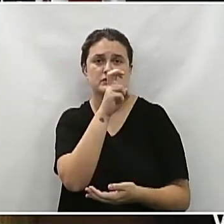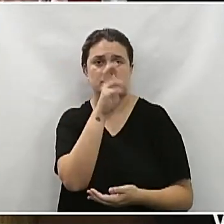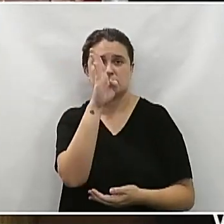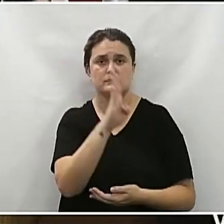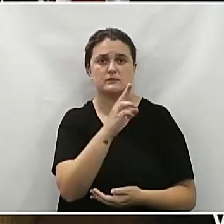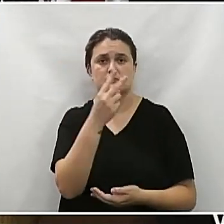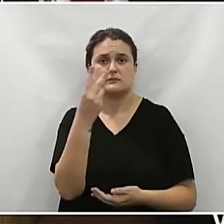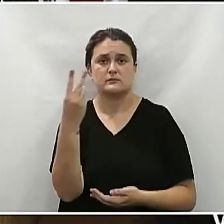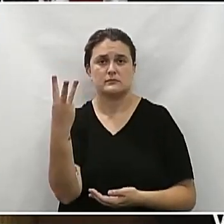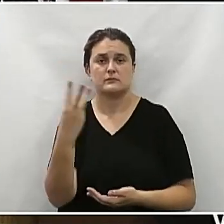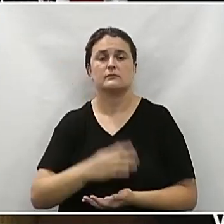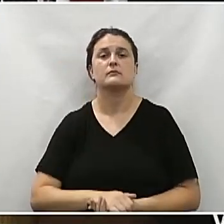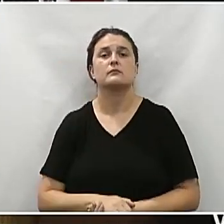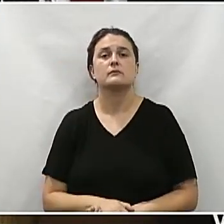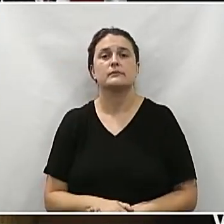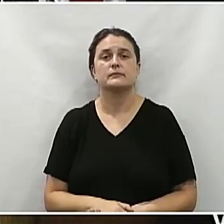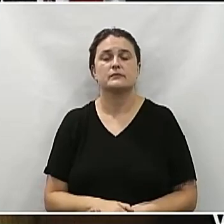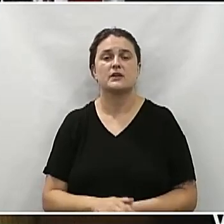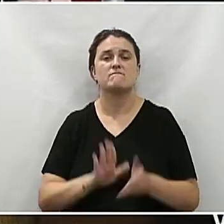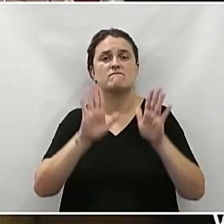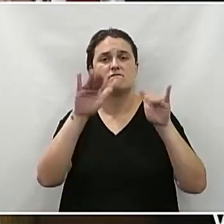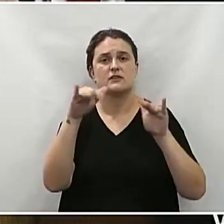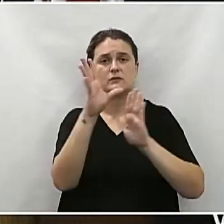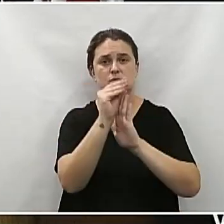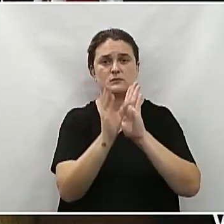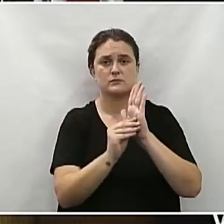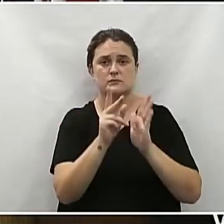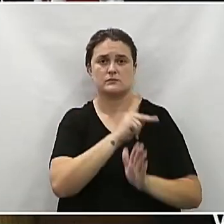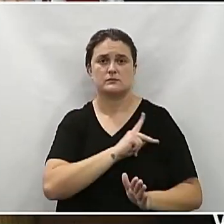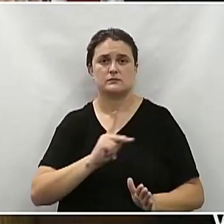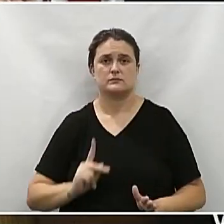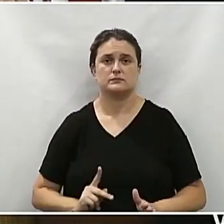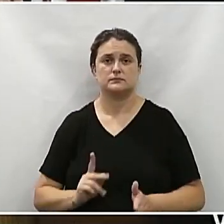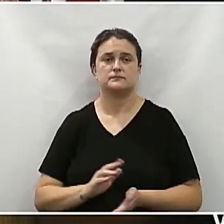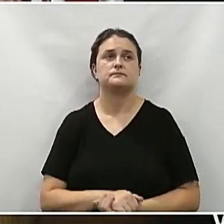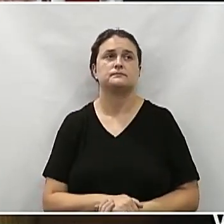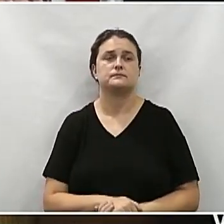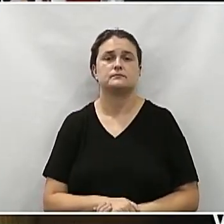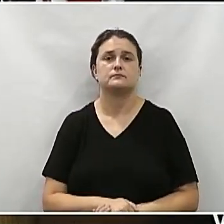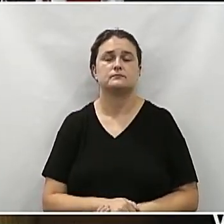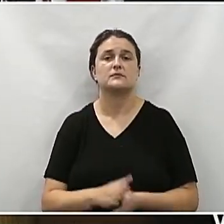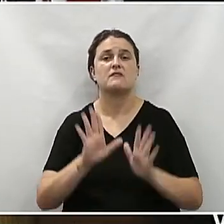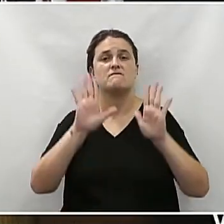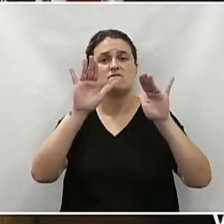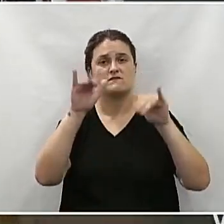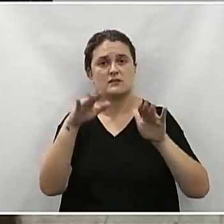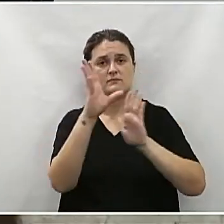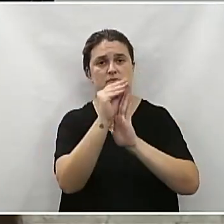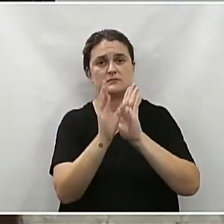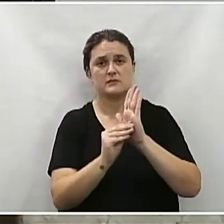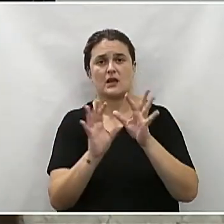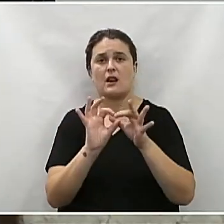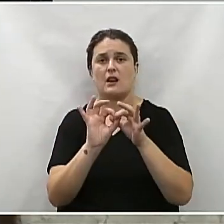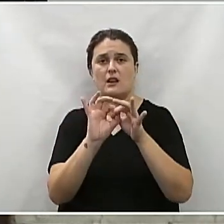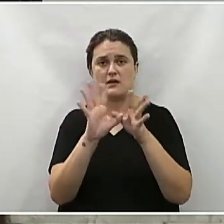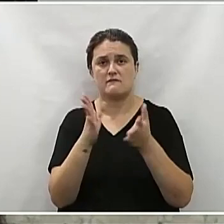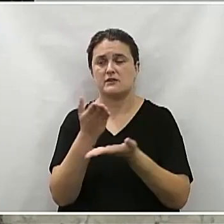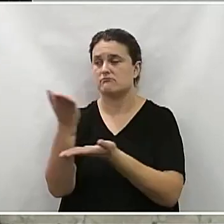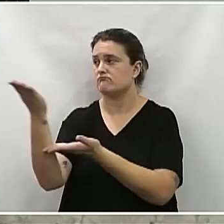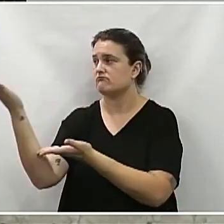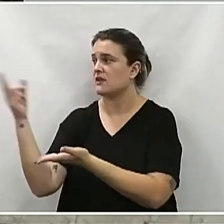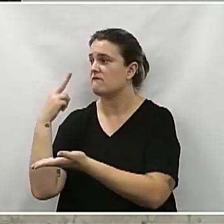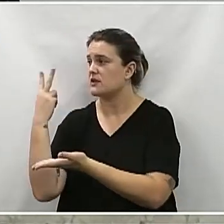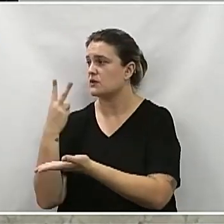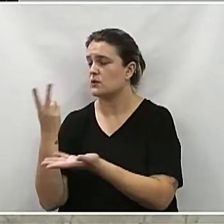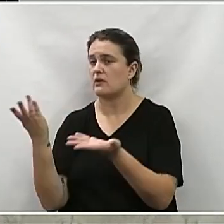2023. Fim da ordem do dia, senhor presidente. Com o fim da ordem do dia, deixo livre a palavra